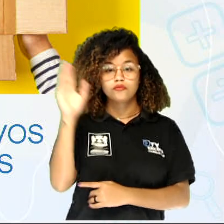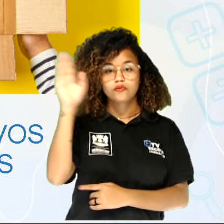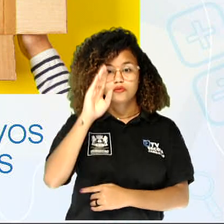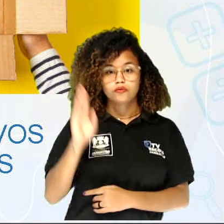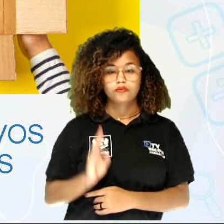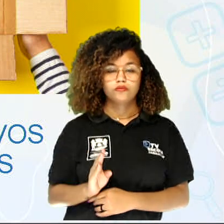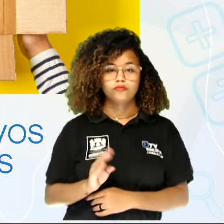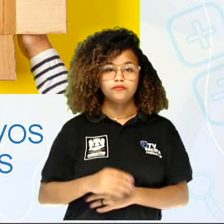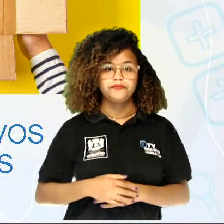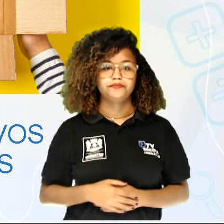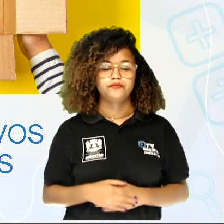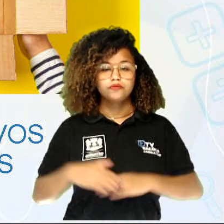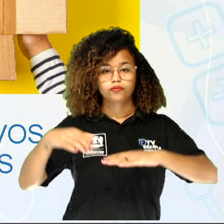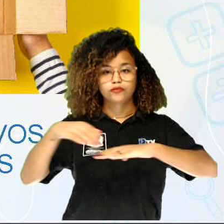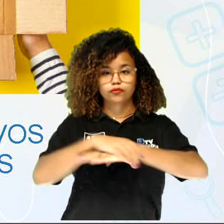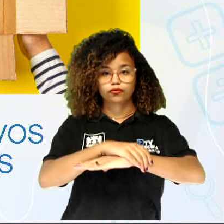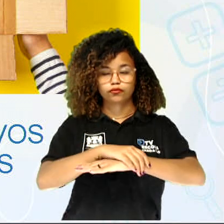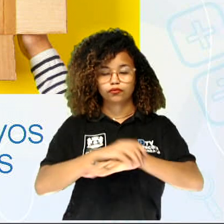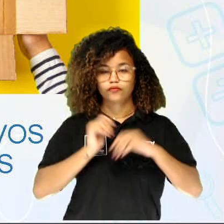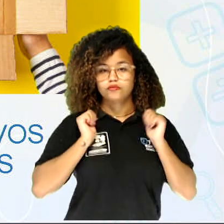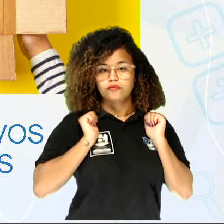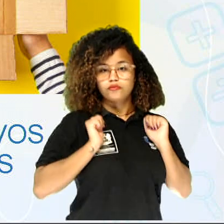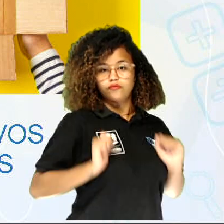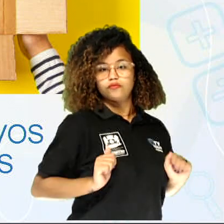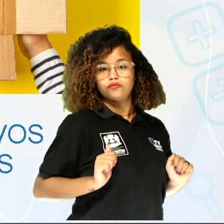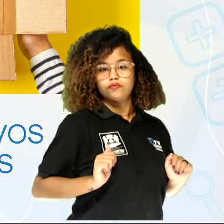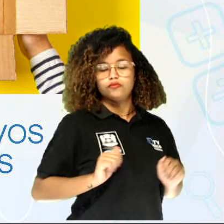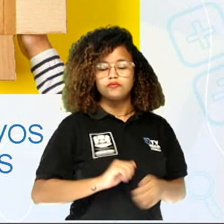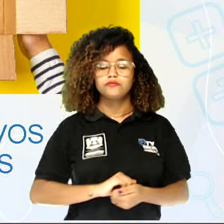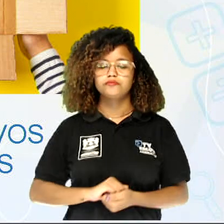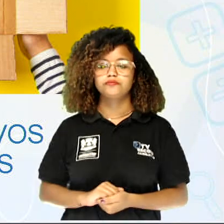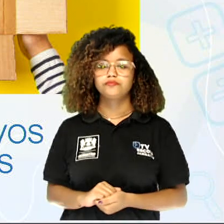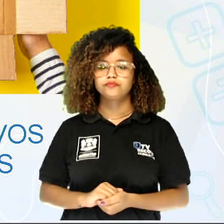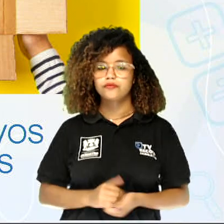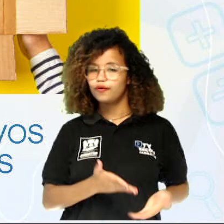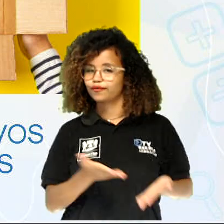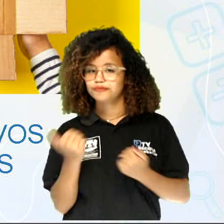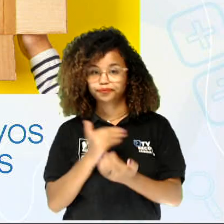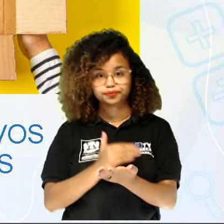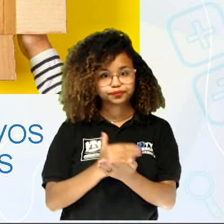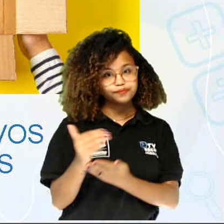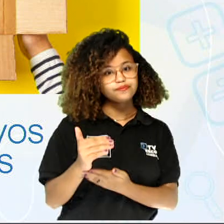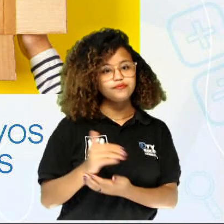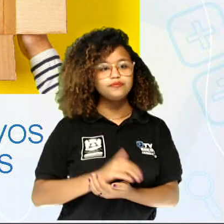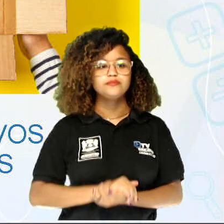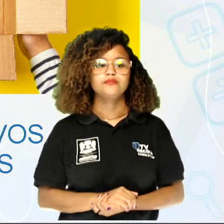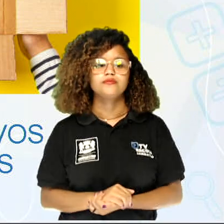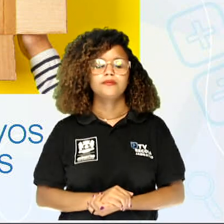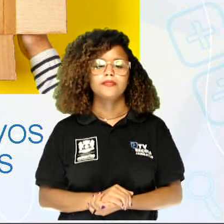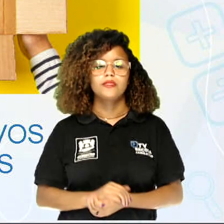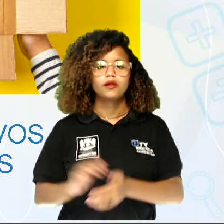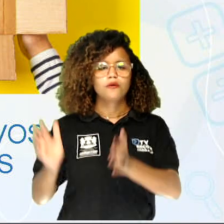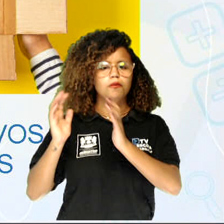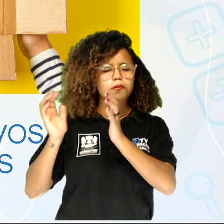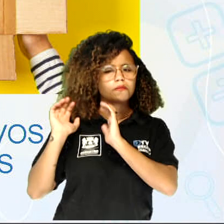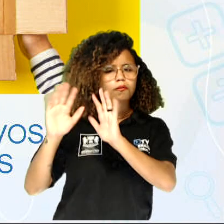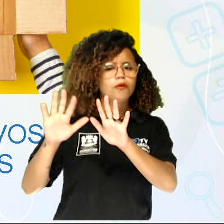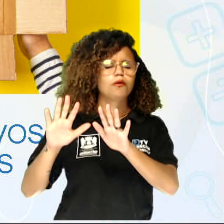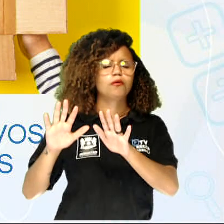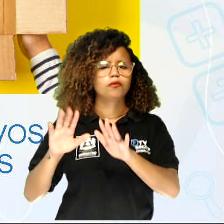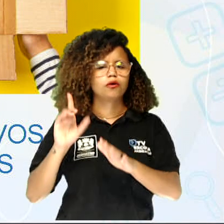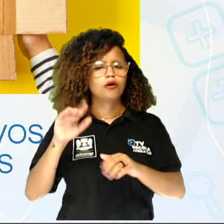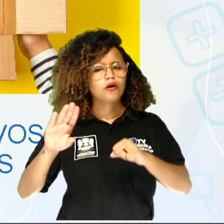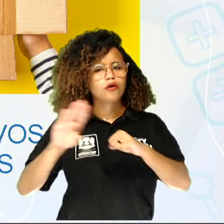Brasil, sapato e mochila. Vamos começar? Bola. Bola